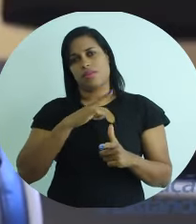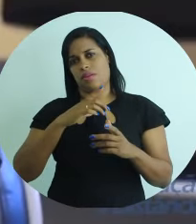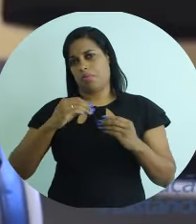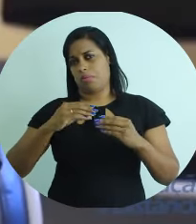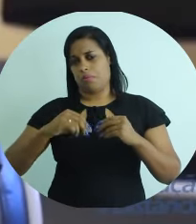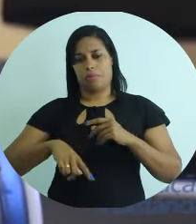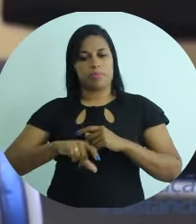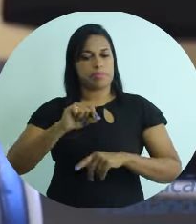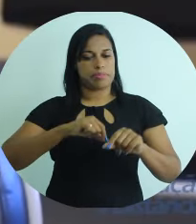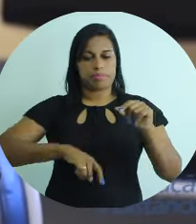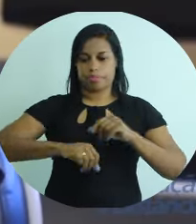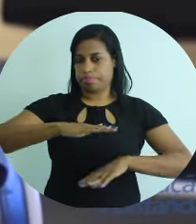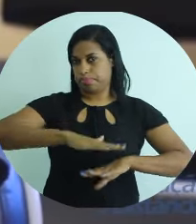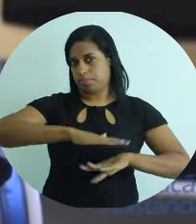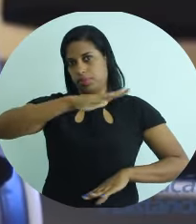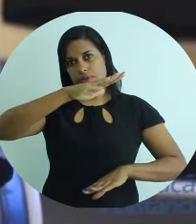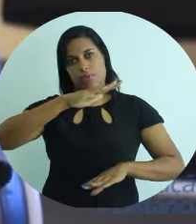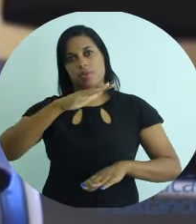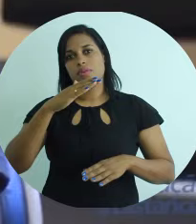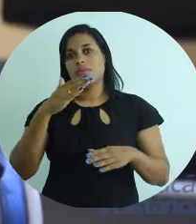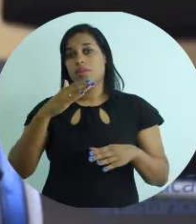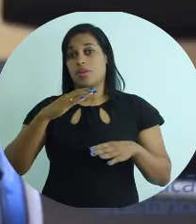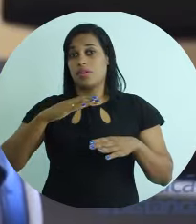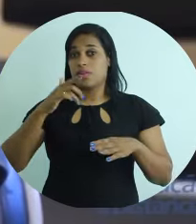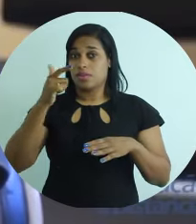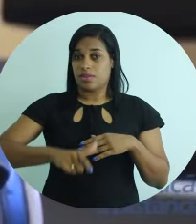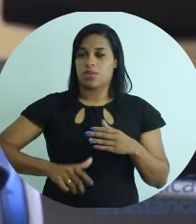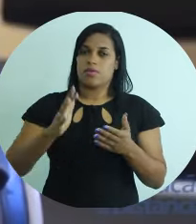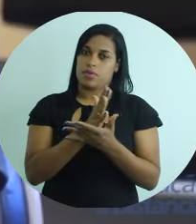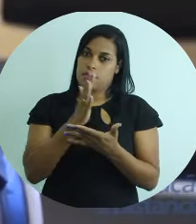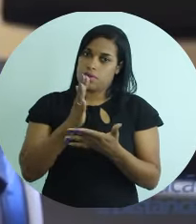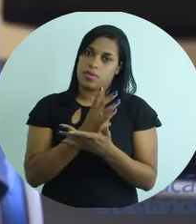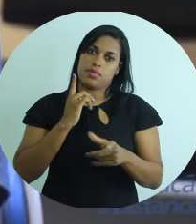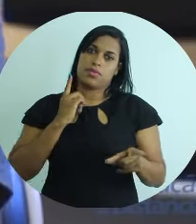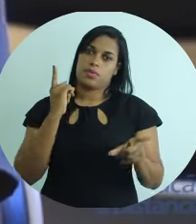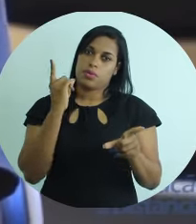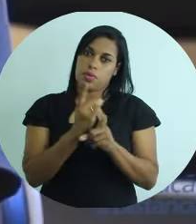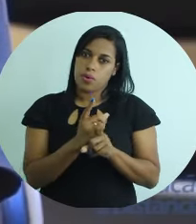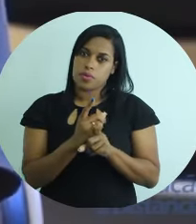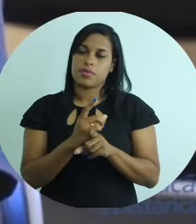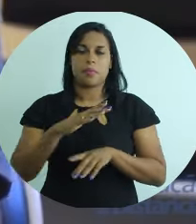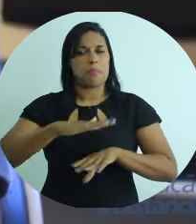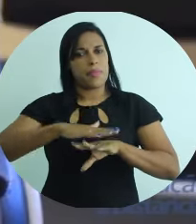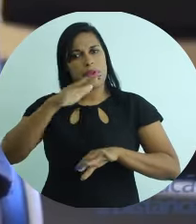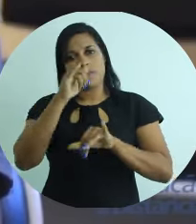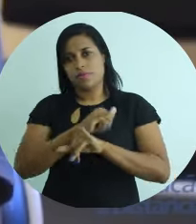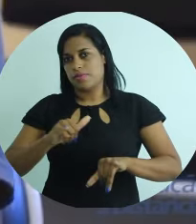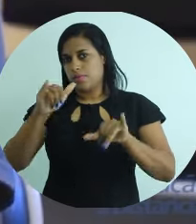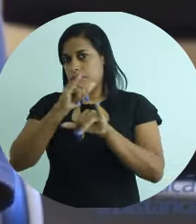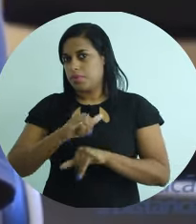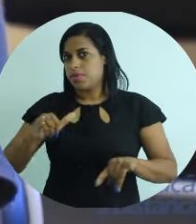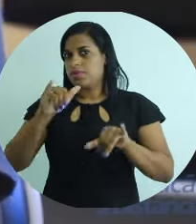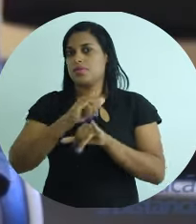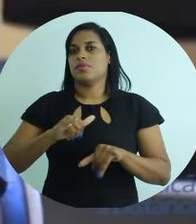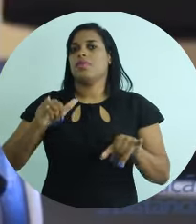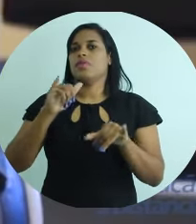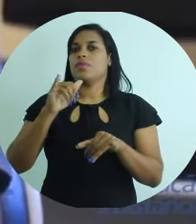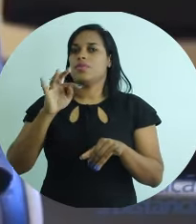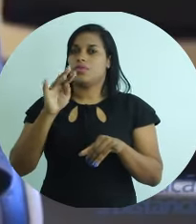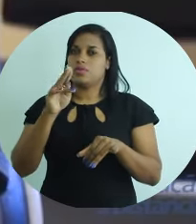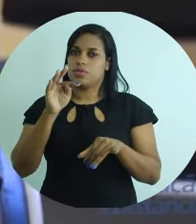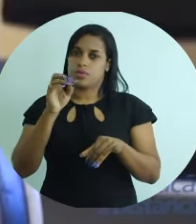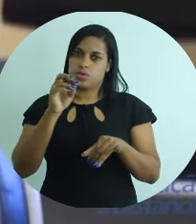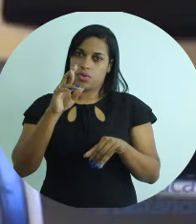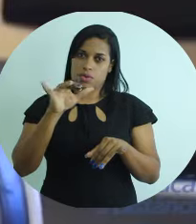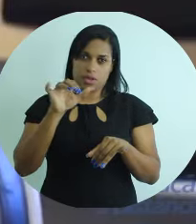mais opções do que isso, mas, reforçando novamente, no seu caderno você vai encontrar mais informações, mais dicas, tutoriais,